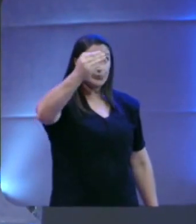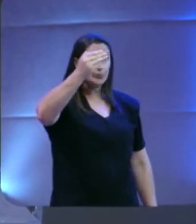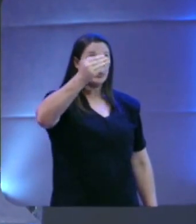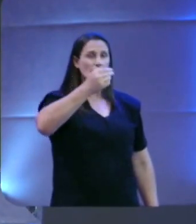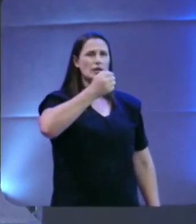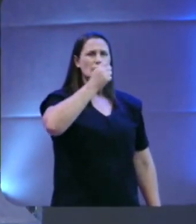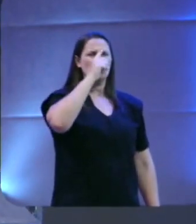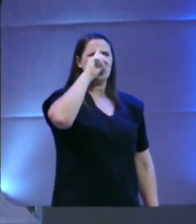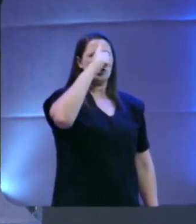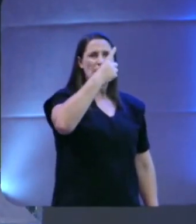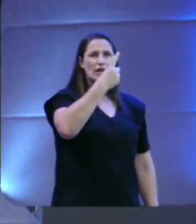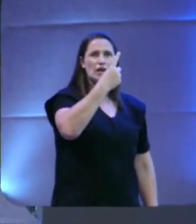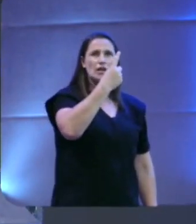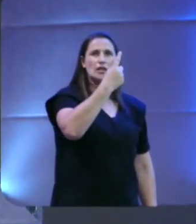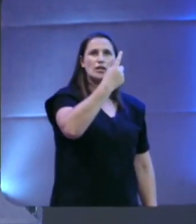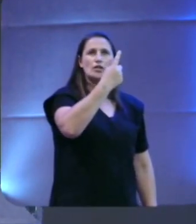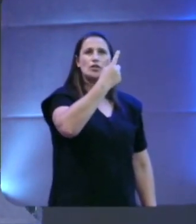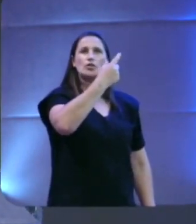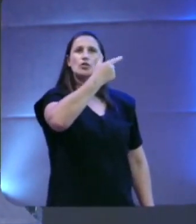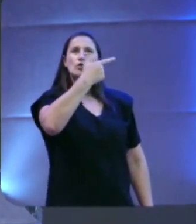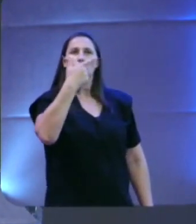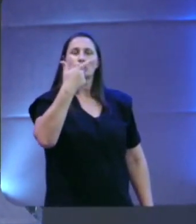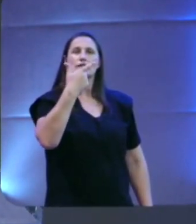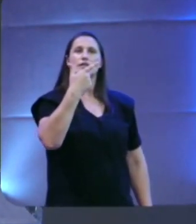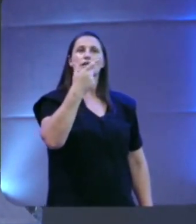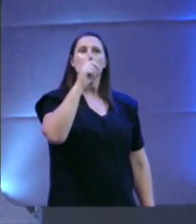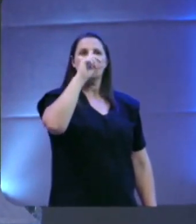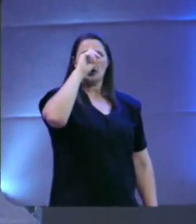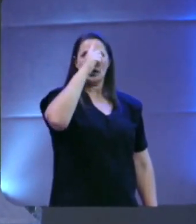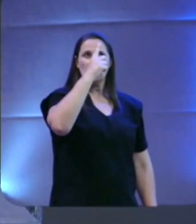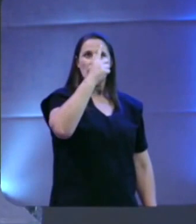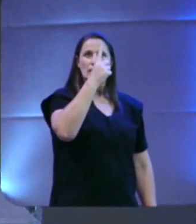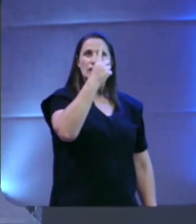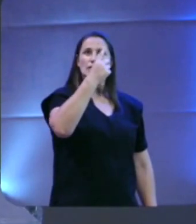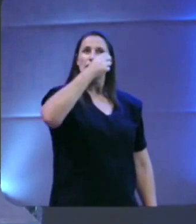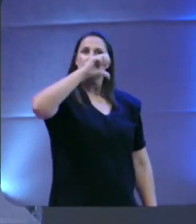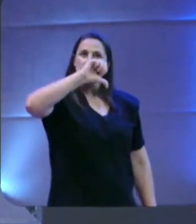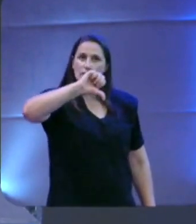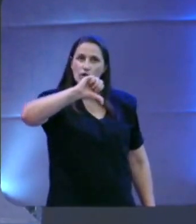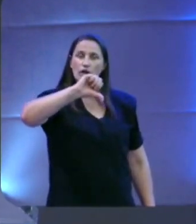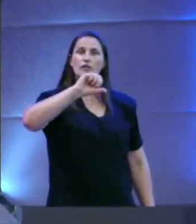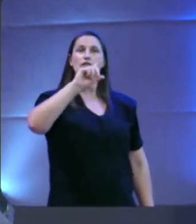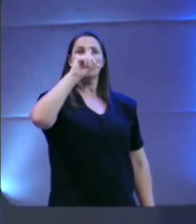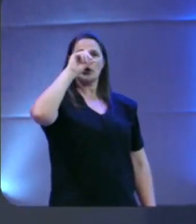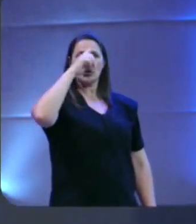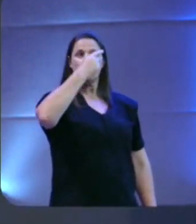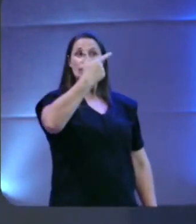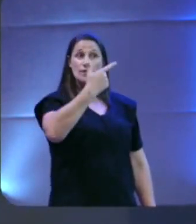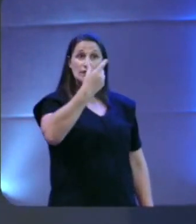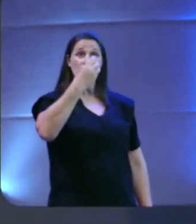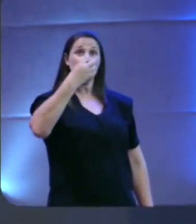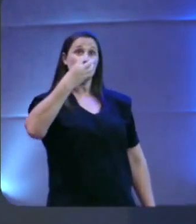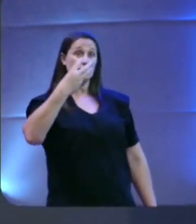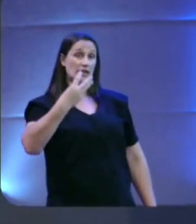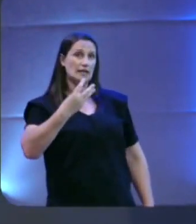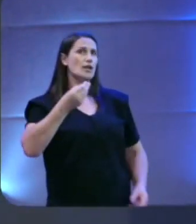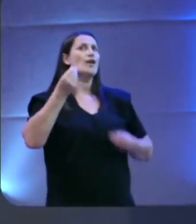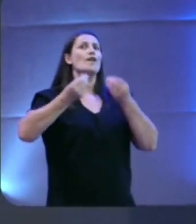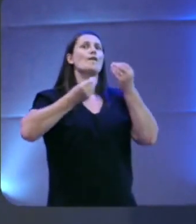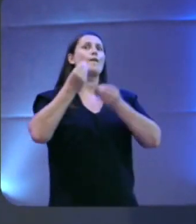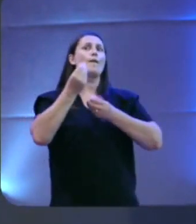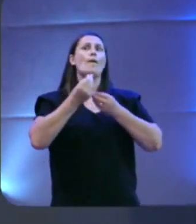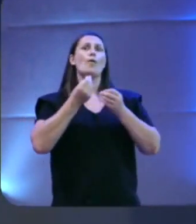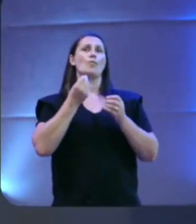dia 12, dia 19, dia 26, na escola bíblica, para falarmos mais sobre isso. Como seguir a Jesus e como fazer